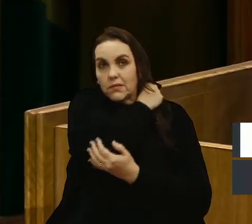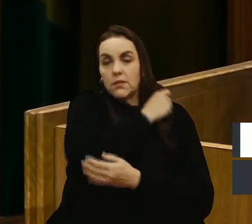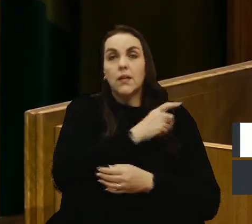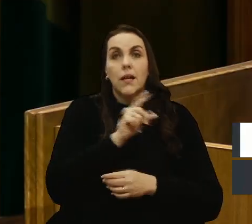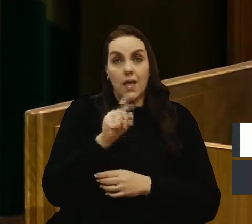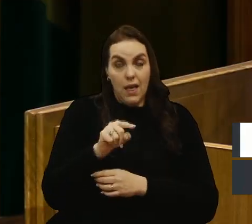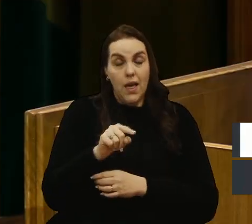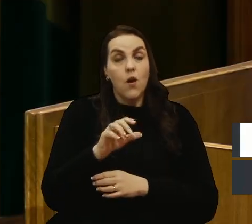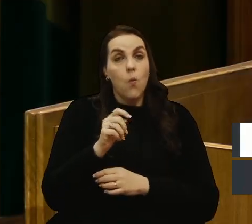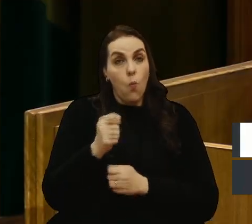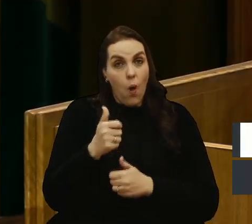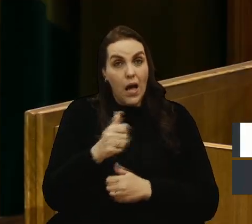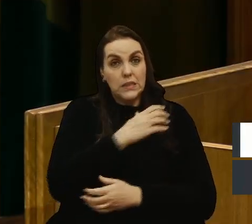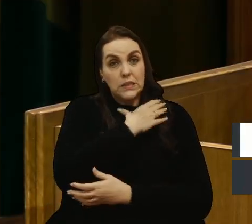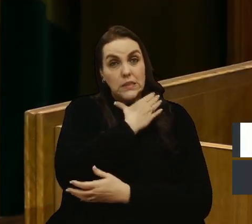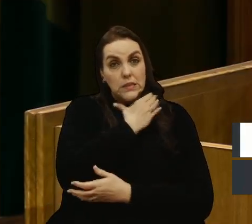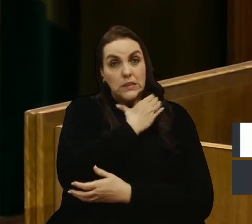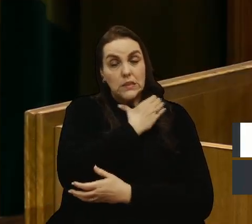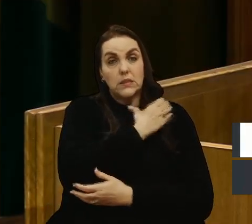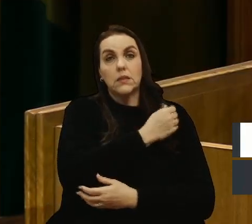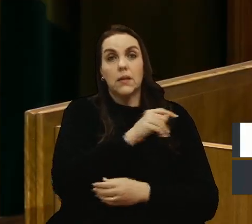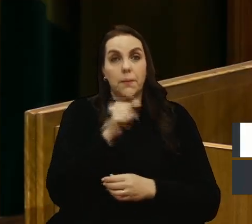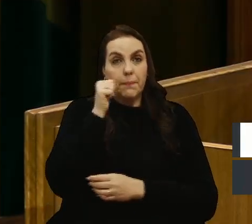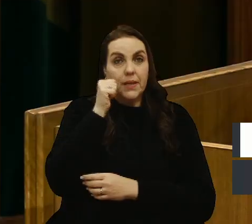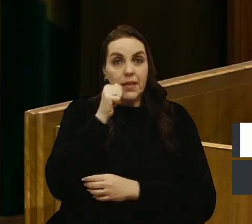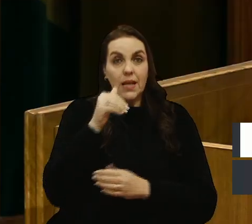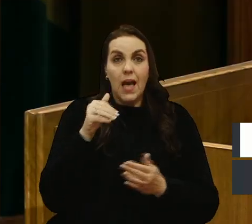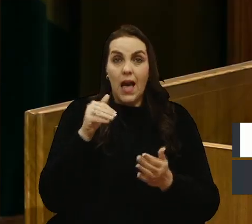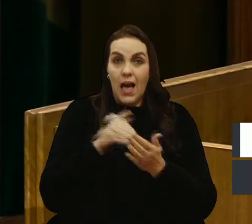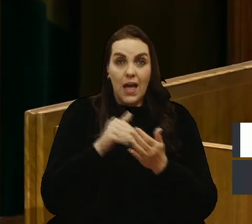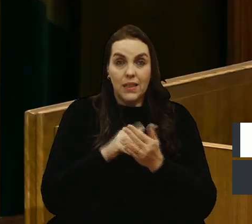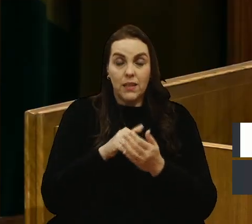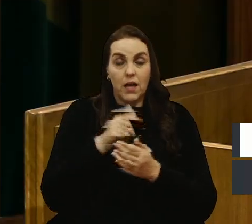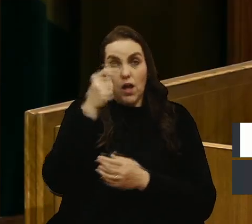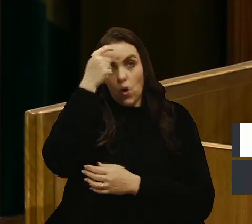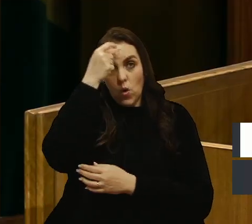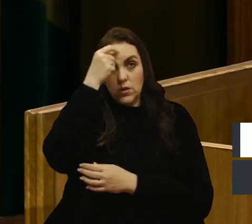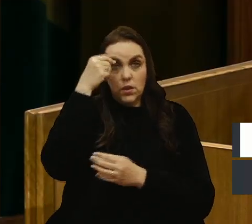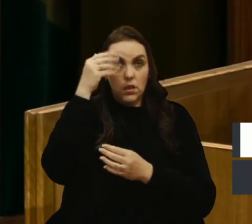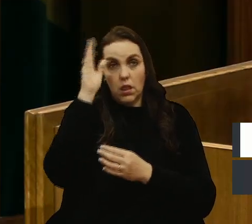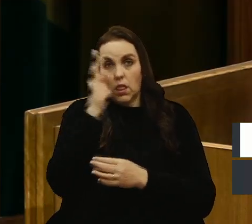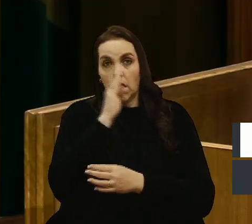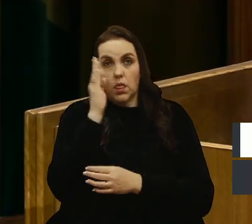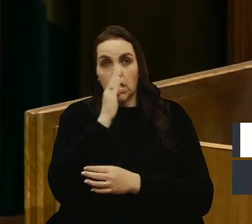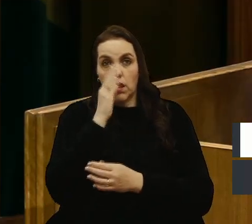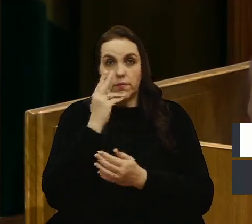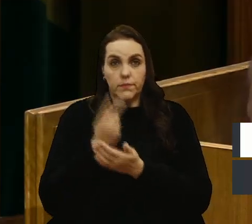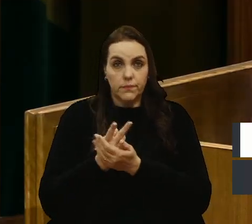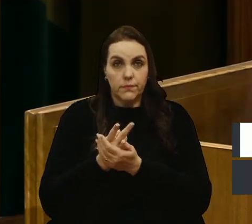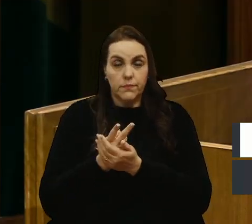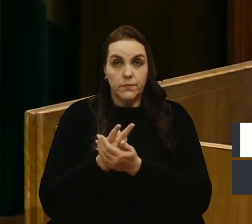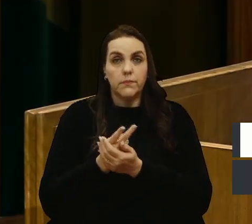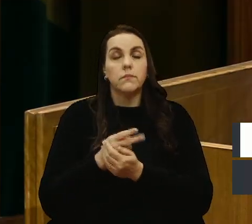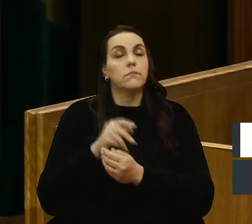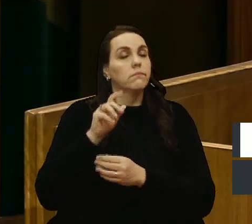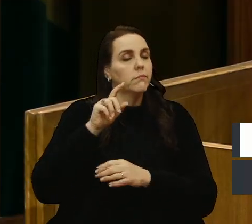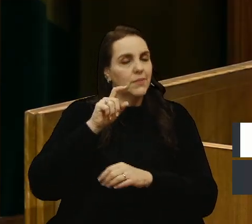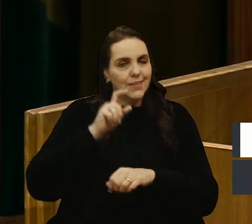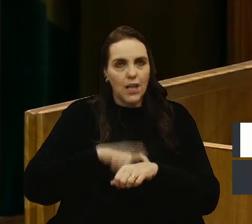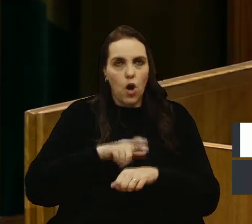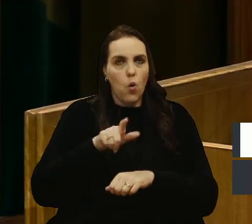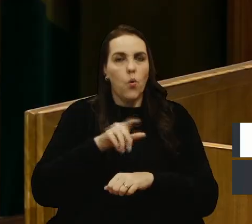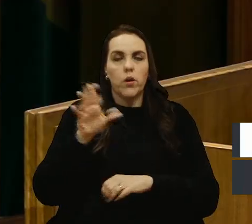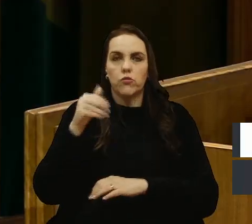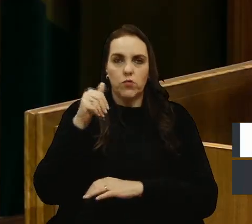praticamente enforcando essas meninas até a perda de consciência. Acionei de imediato a